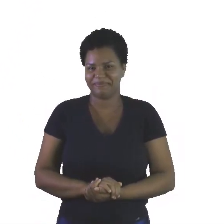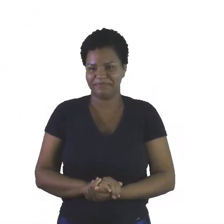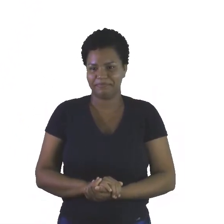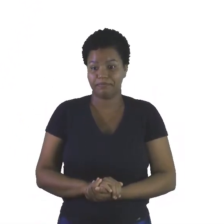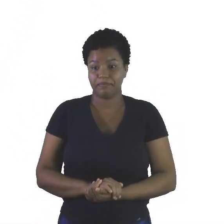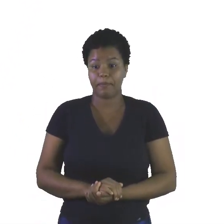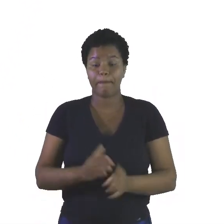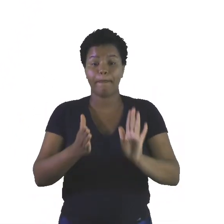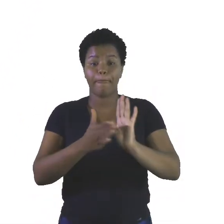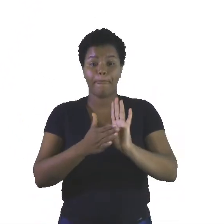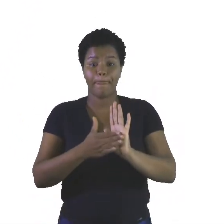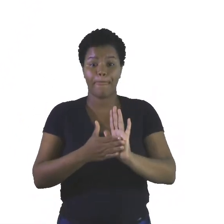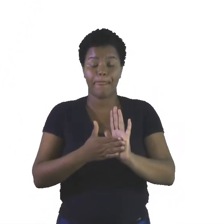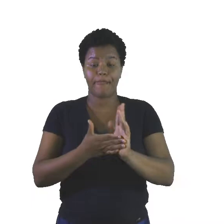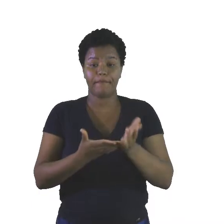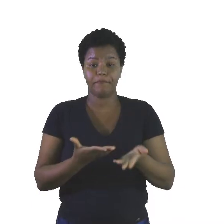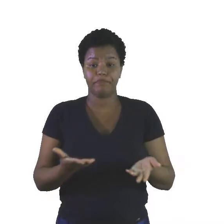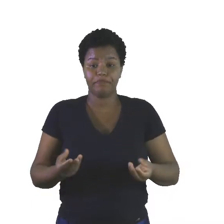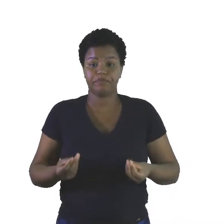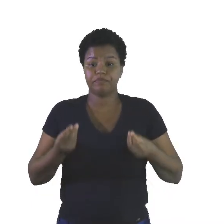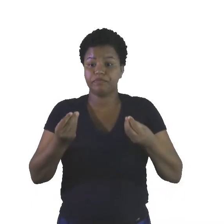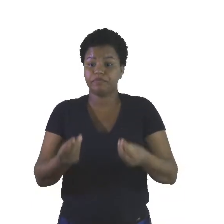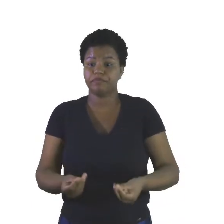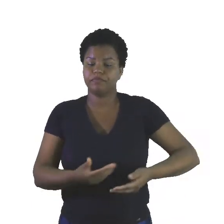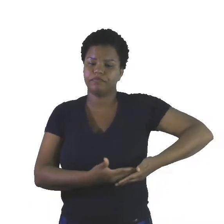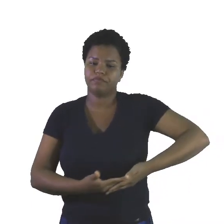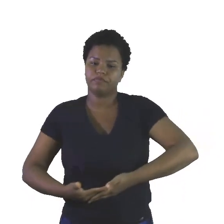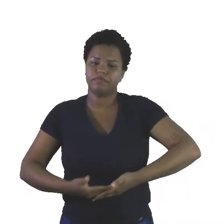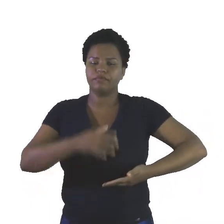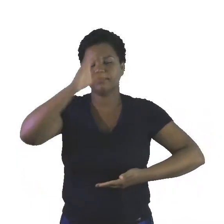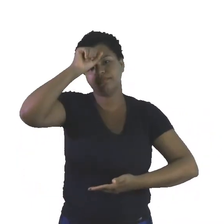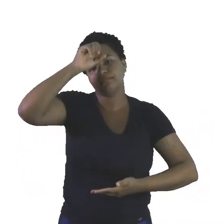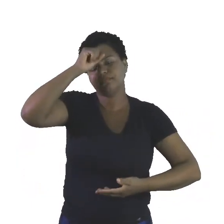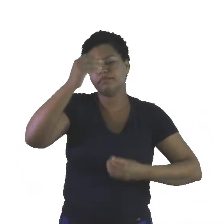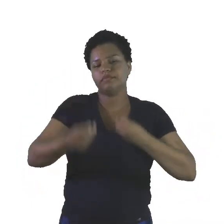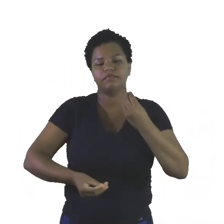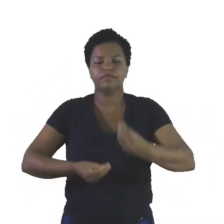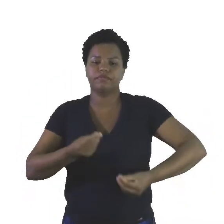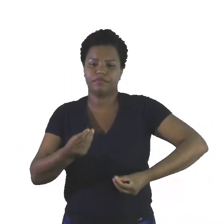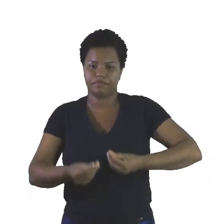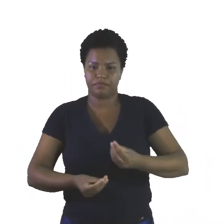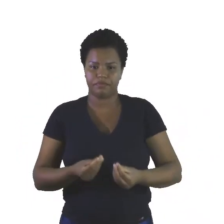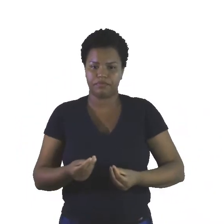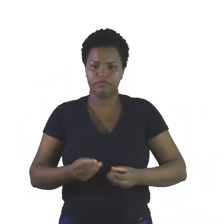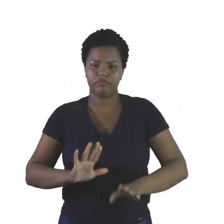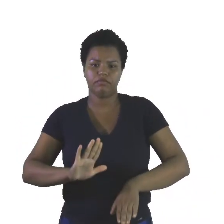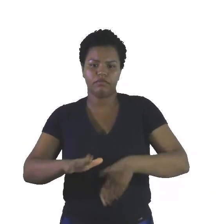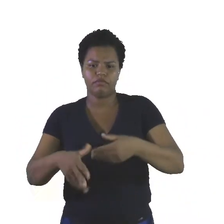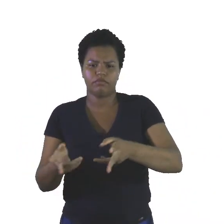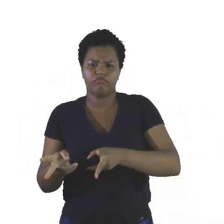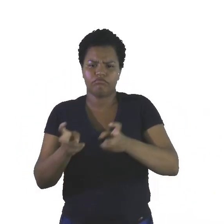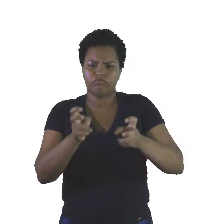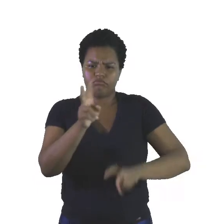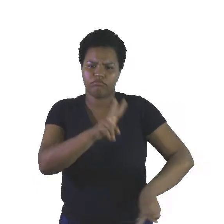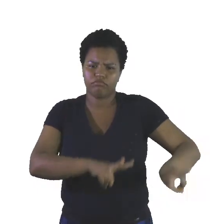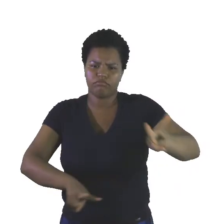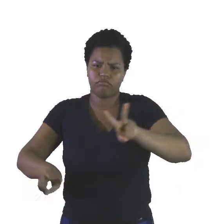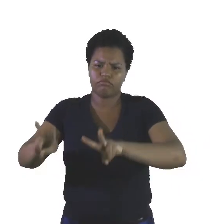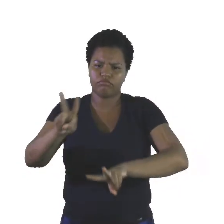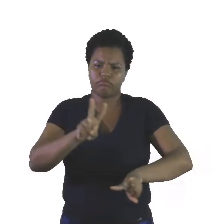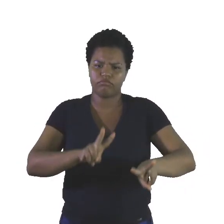E essas propostas proporcionaram ao bebê aprendizagens como desenvolver a percepção visual